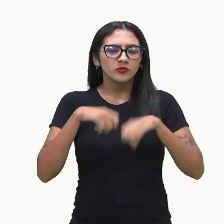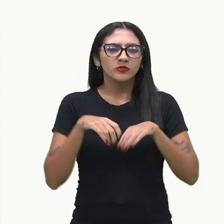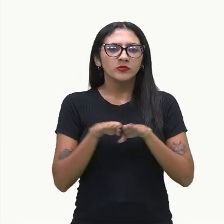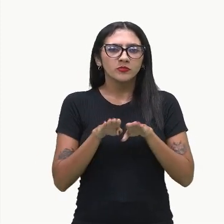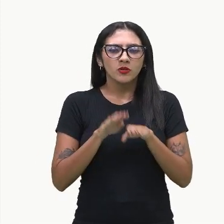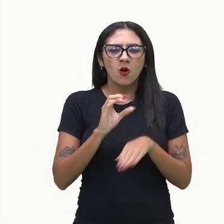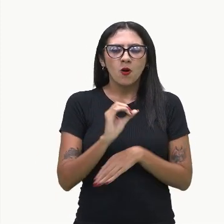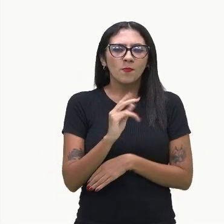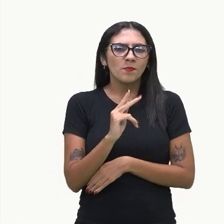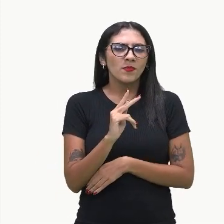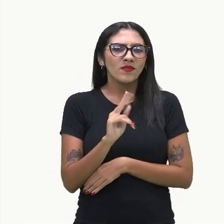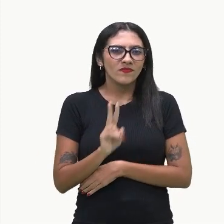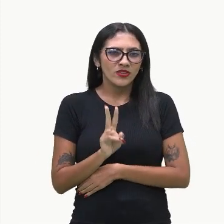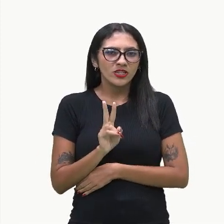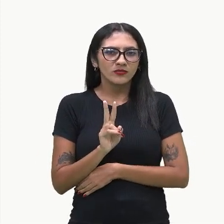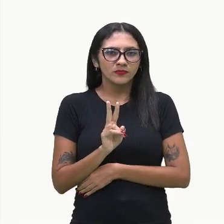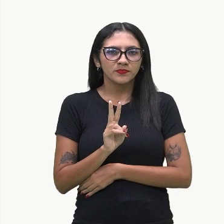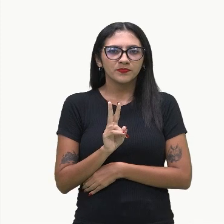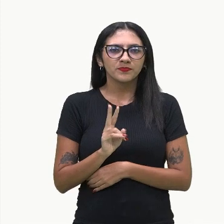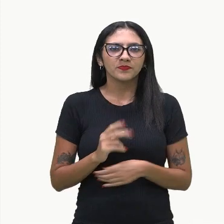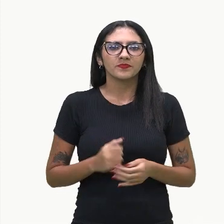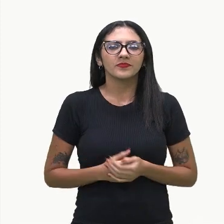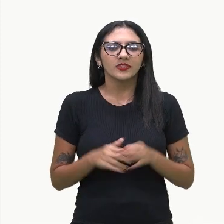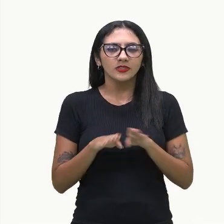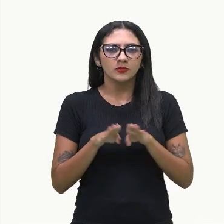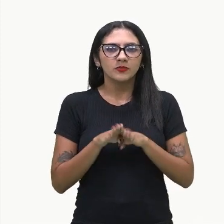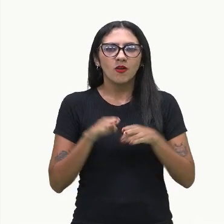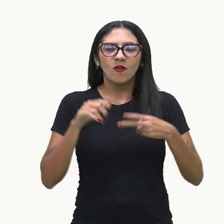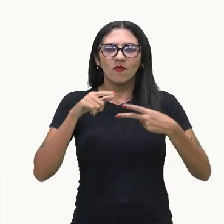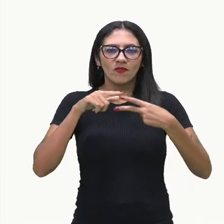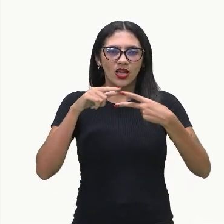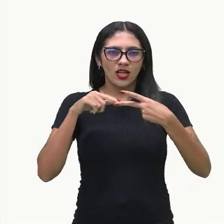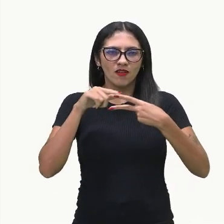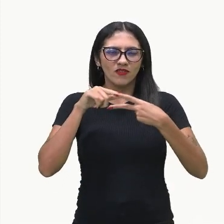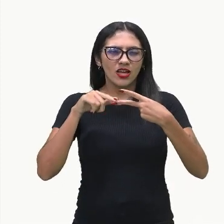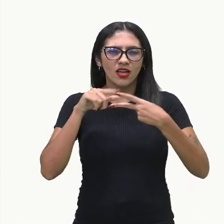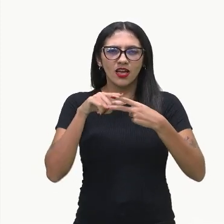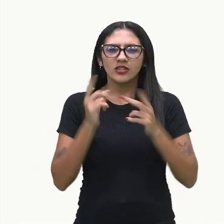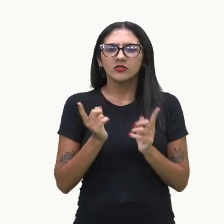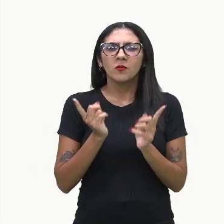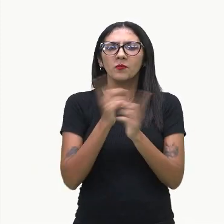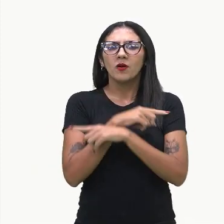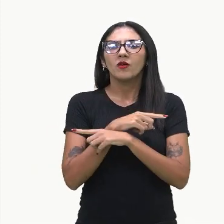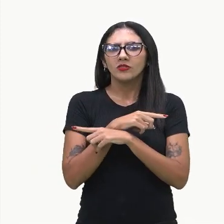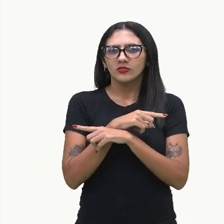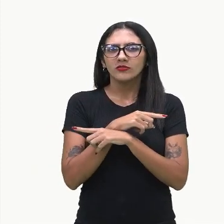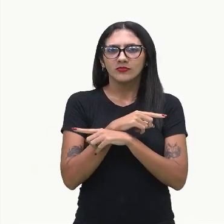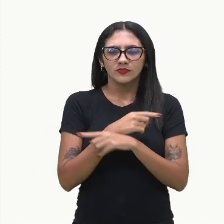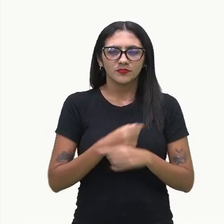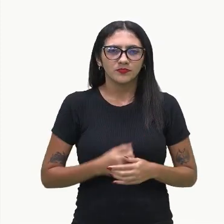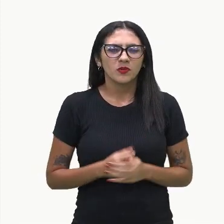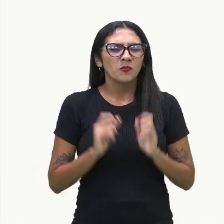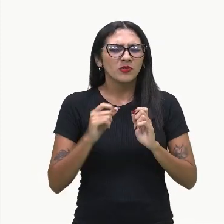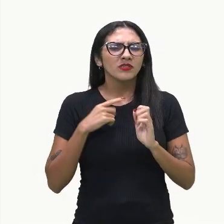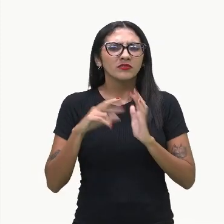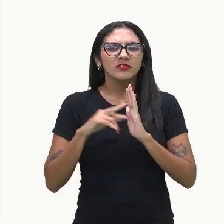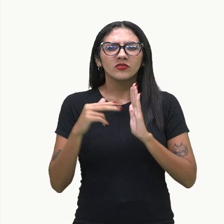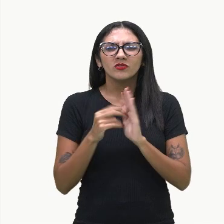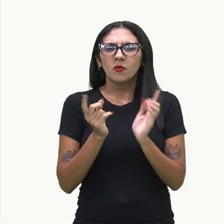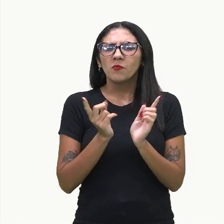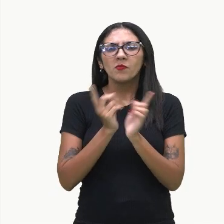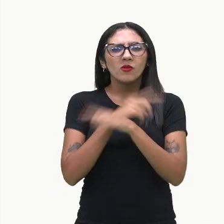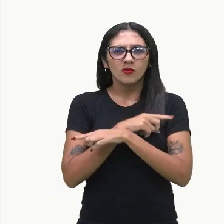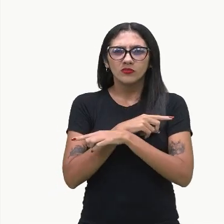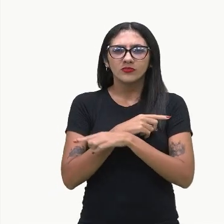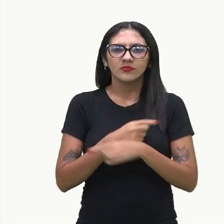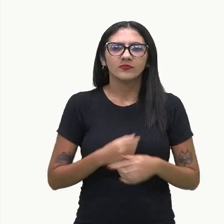OPV, ângulos opostos pelo vértice. O que é que são ângulos opostos pelo vértice? Olha a imagem aí